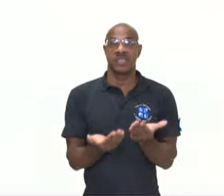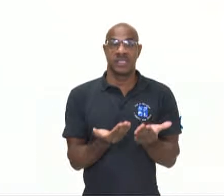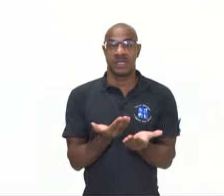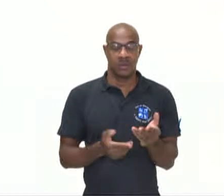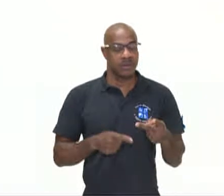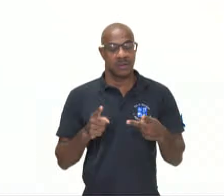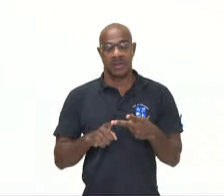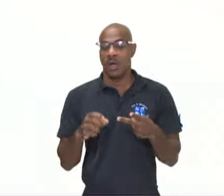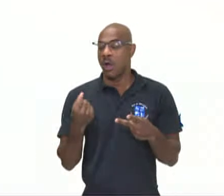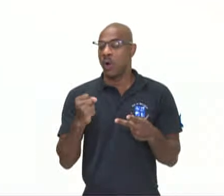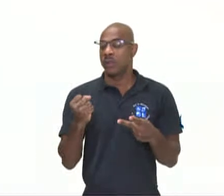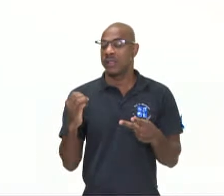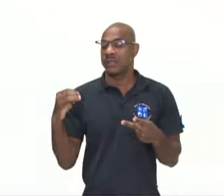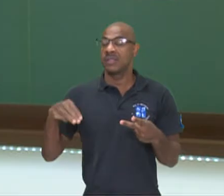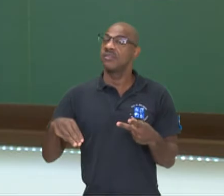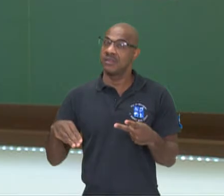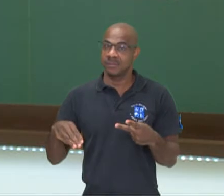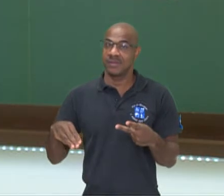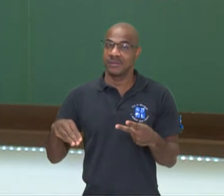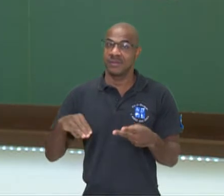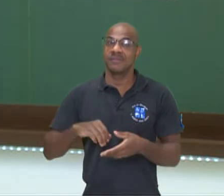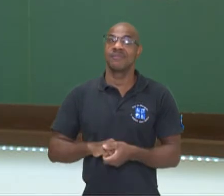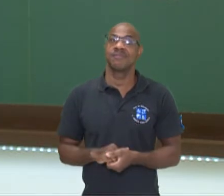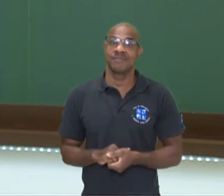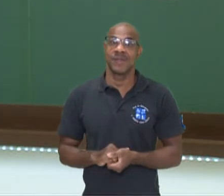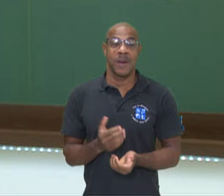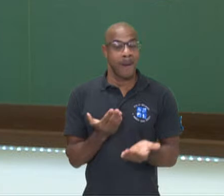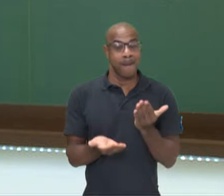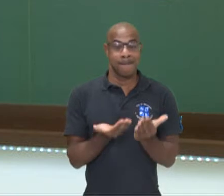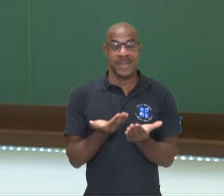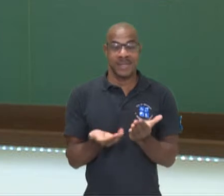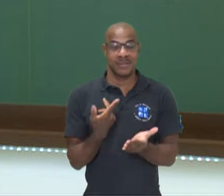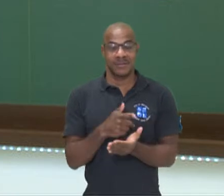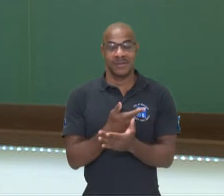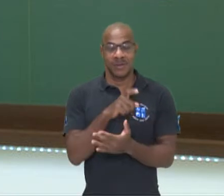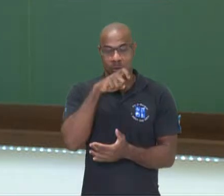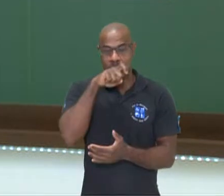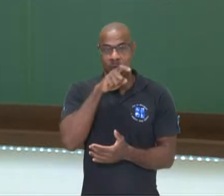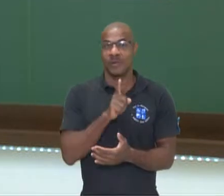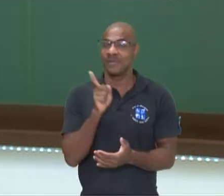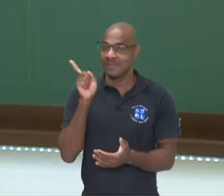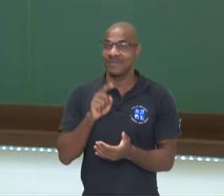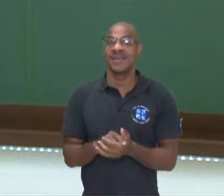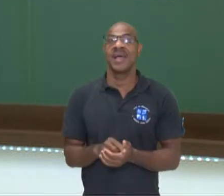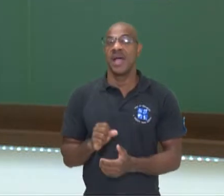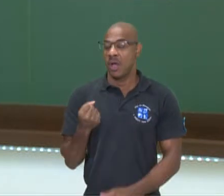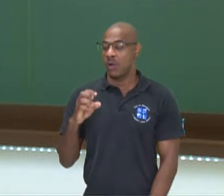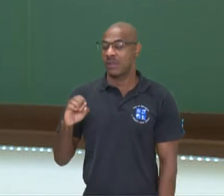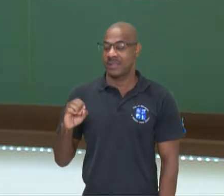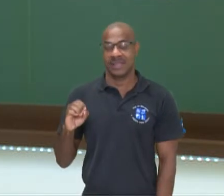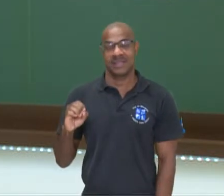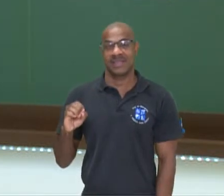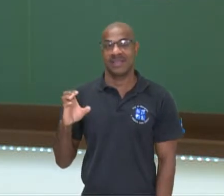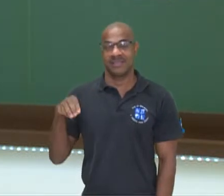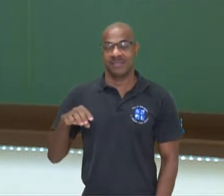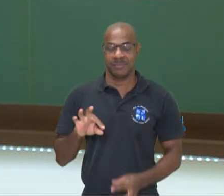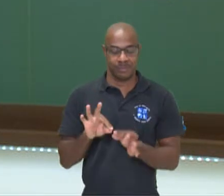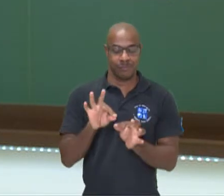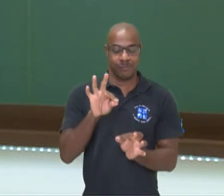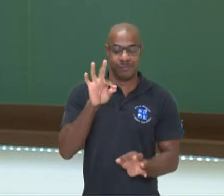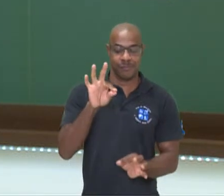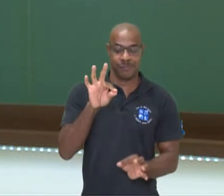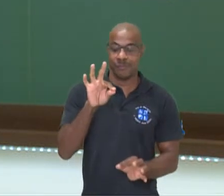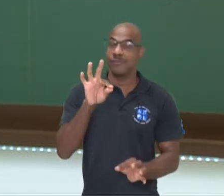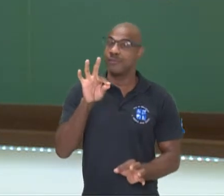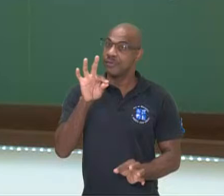kg. Então, 2 kg é a massa, o peso máximo dela, e 80 centímetros a altura. Também pode ser bem